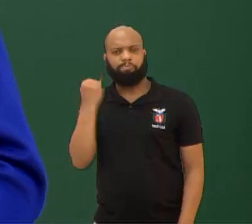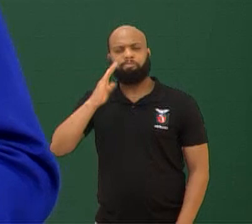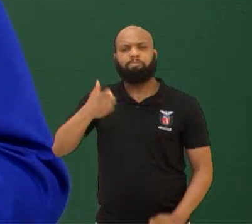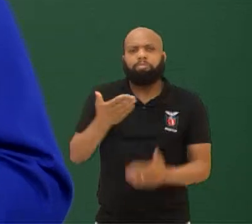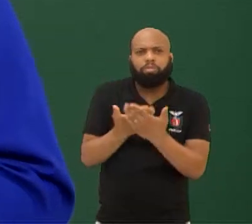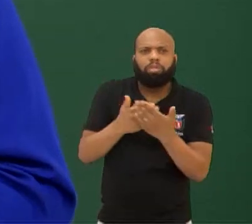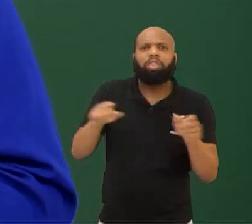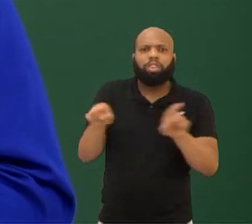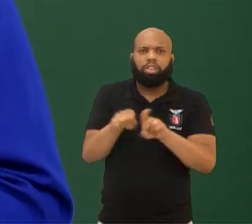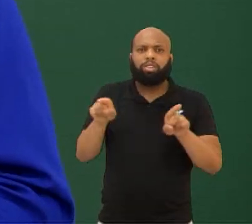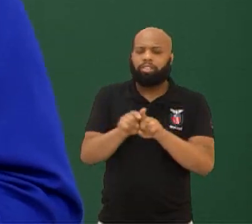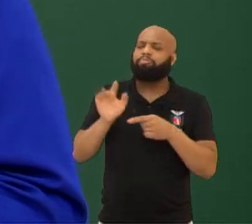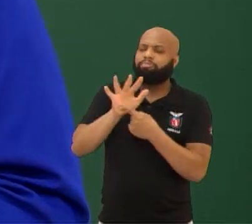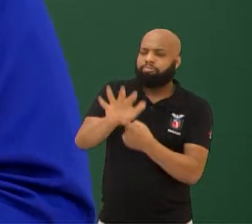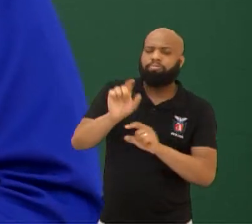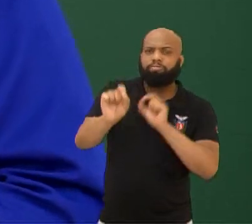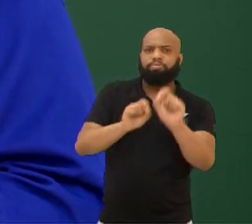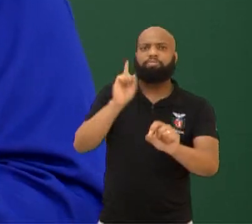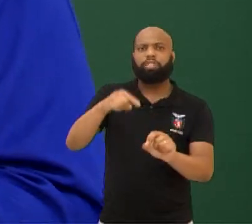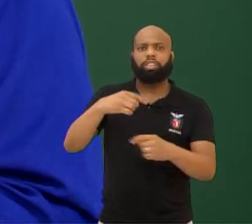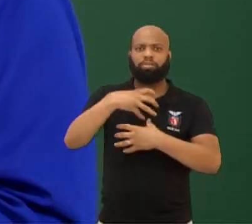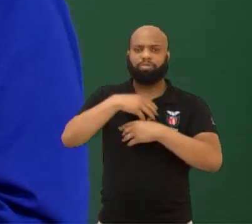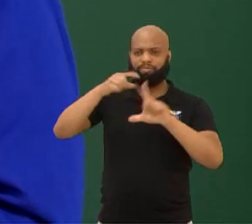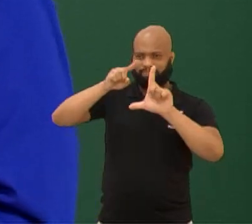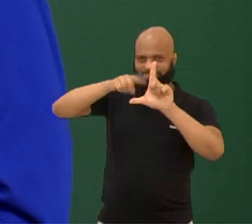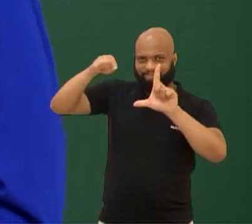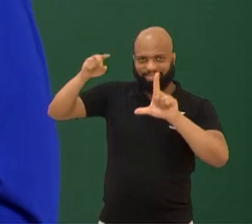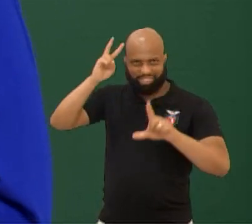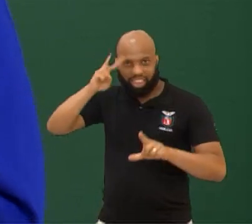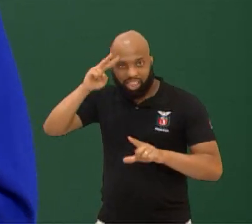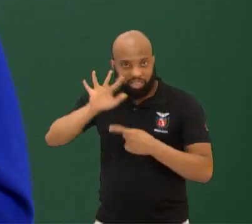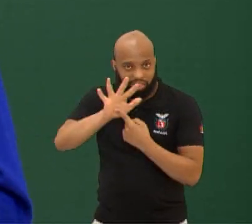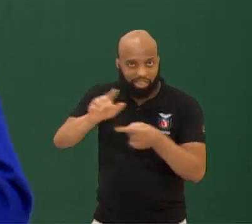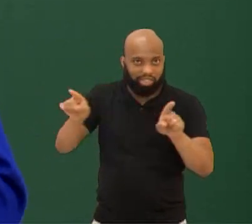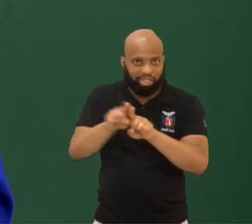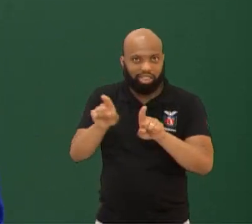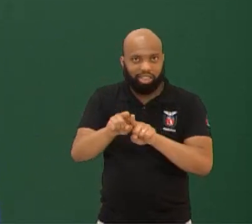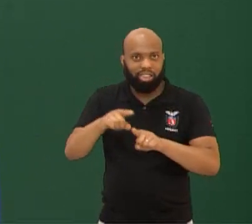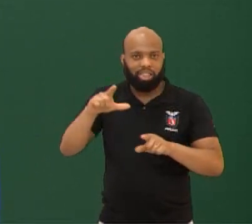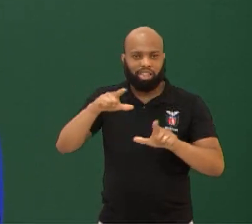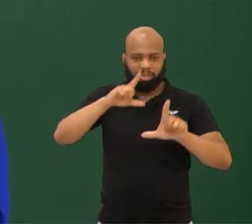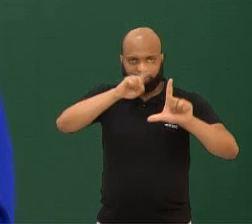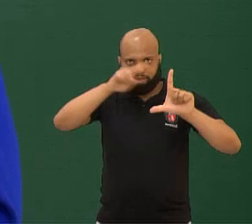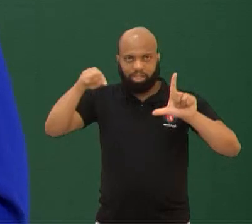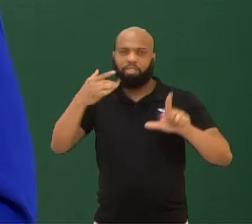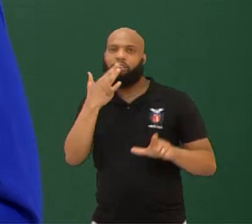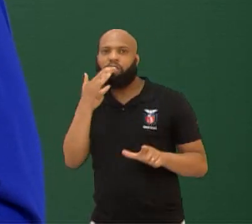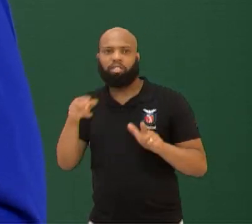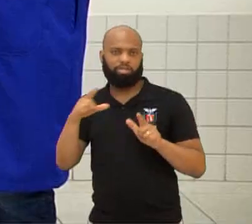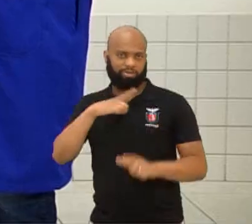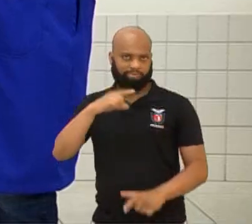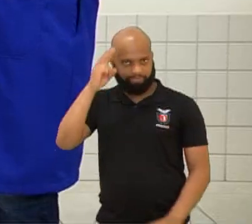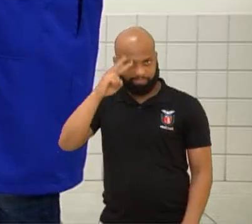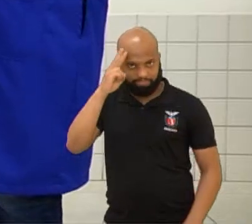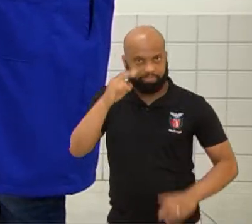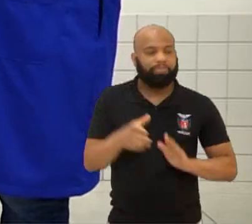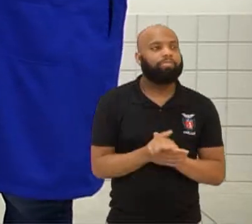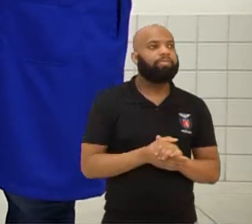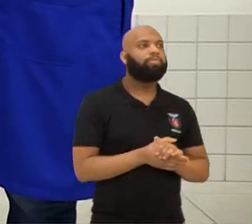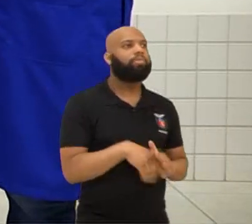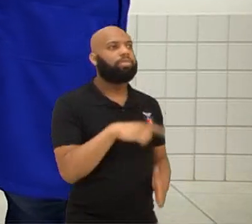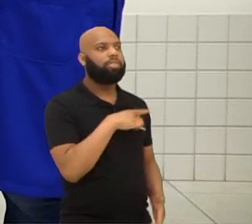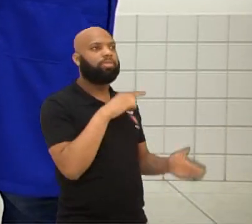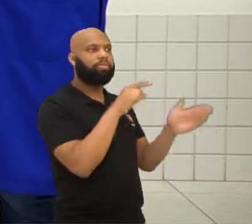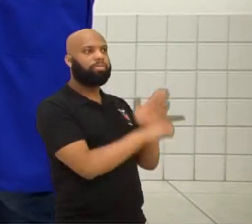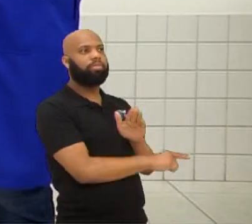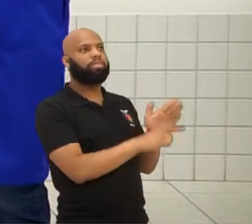pouco e demonstramos aquela curva de frequência de olhos, de cor de olhos ali. Professor, temos